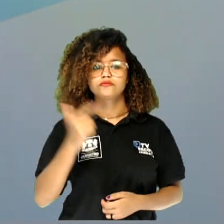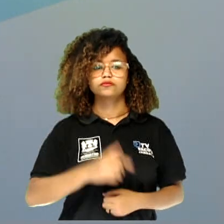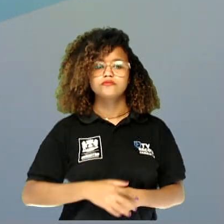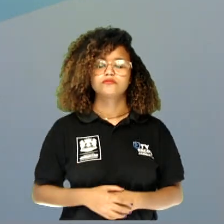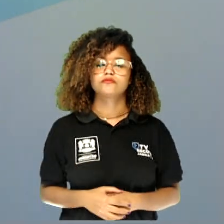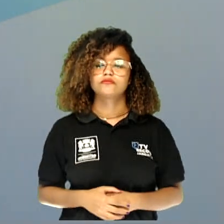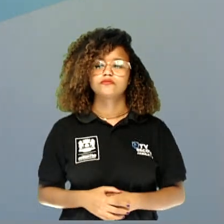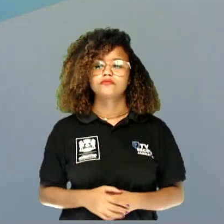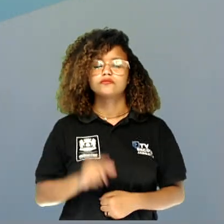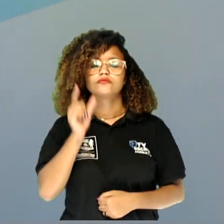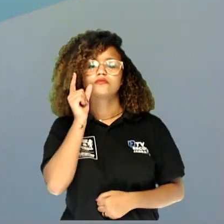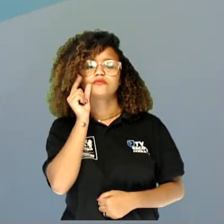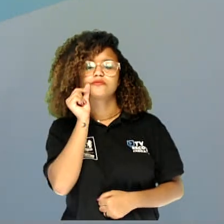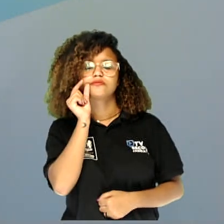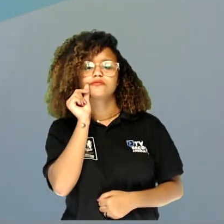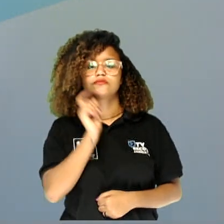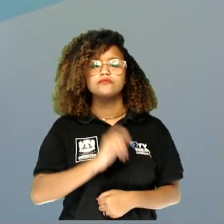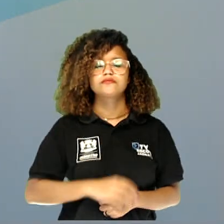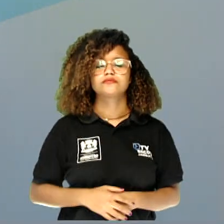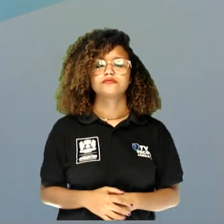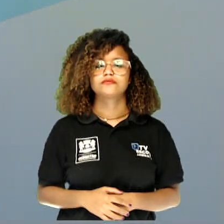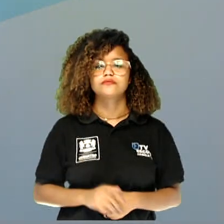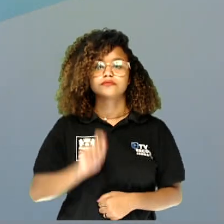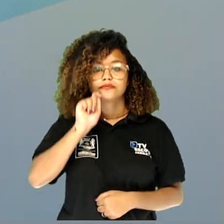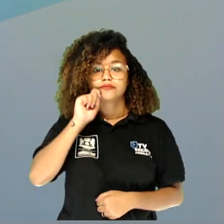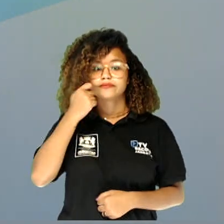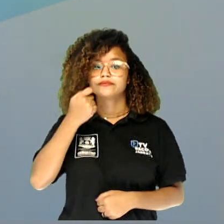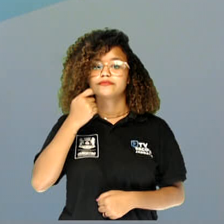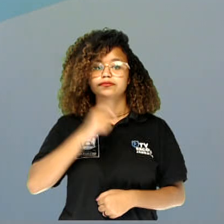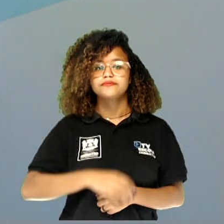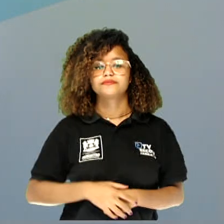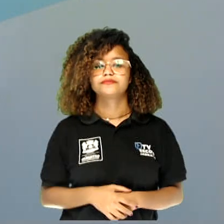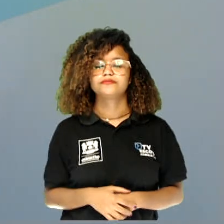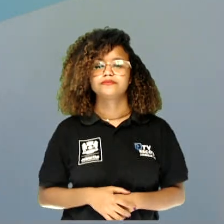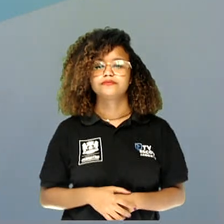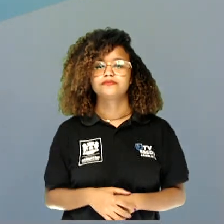Olinda, lápis, pão,